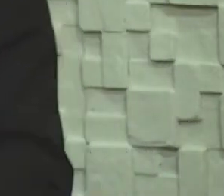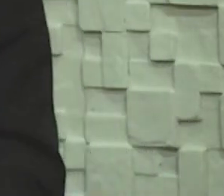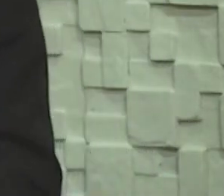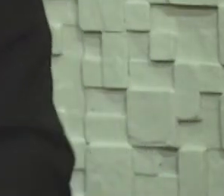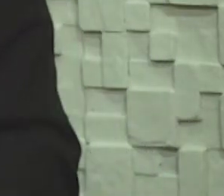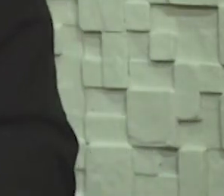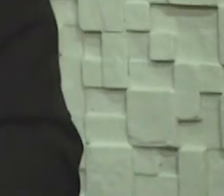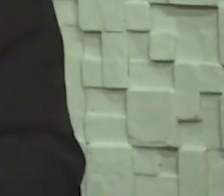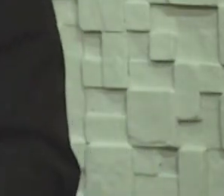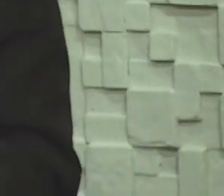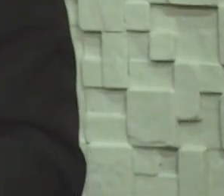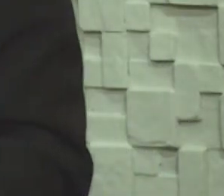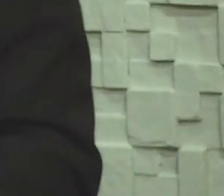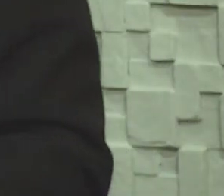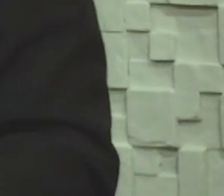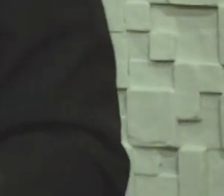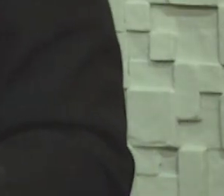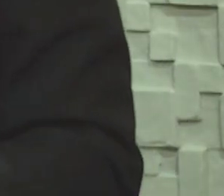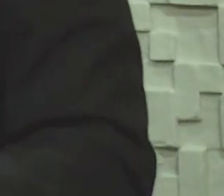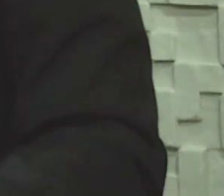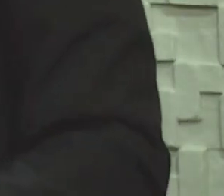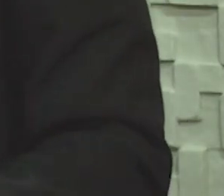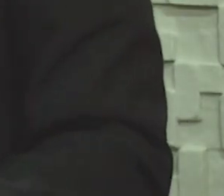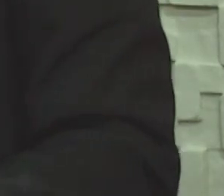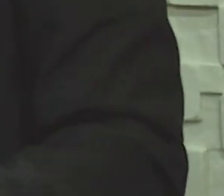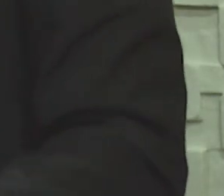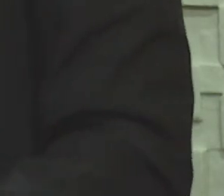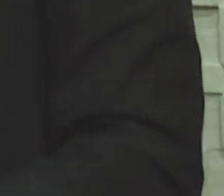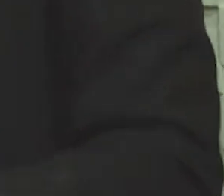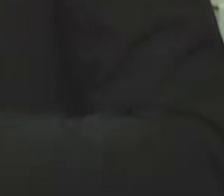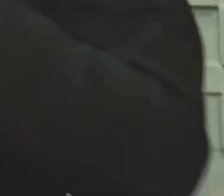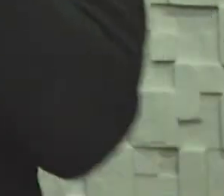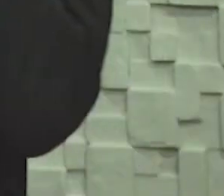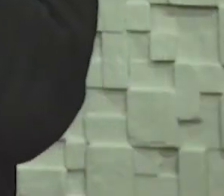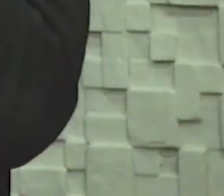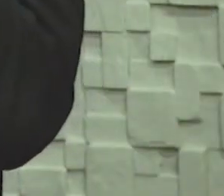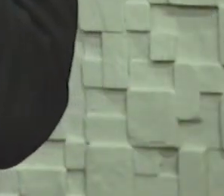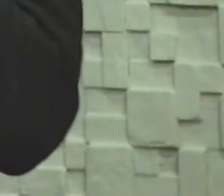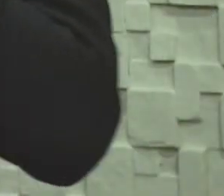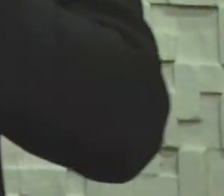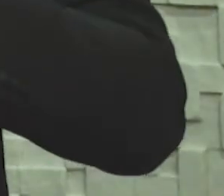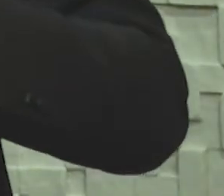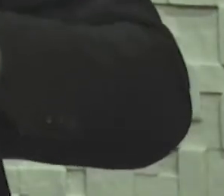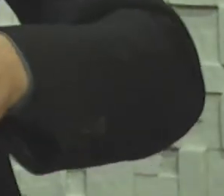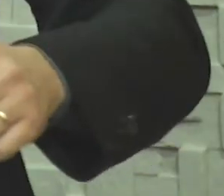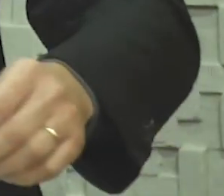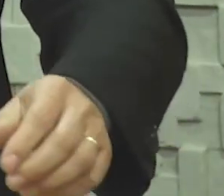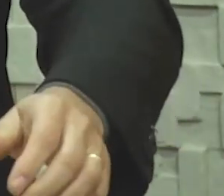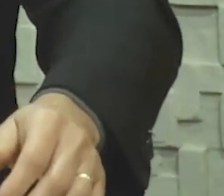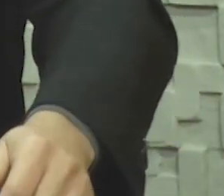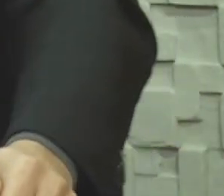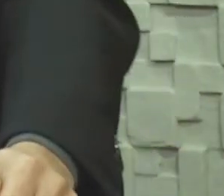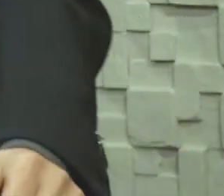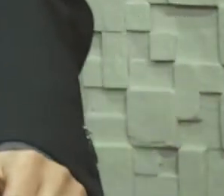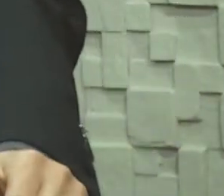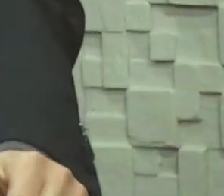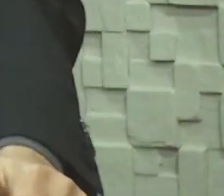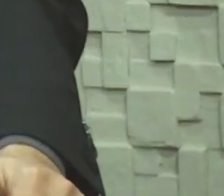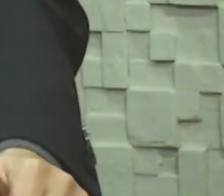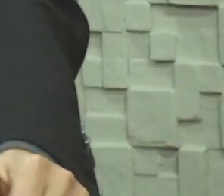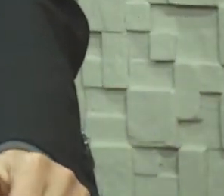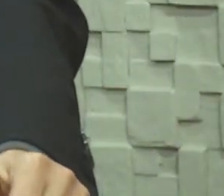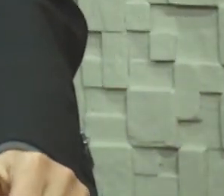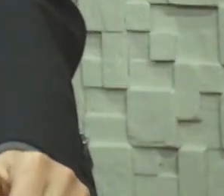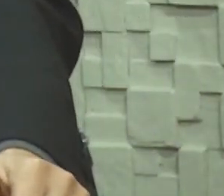luz no sertão onde eles dão assistência odontológica e de saúde para as pessoas menos